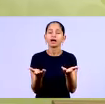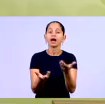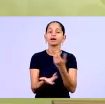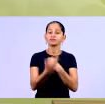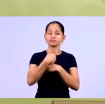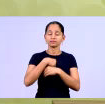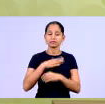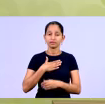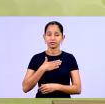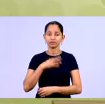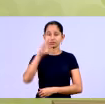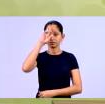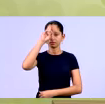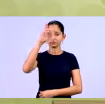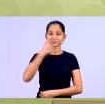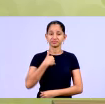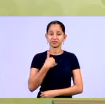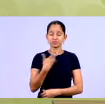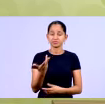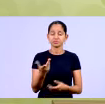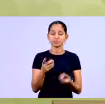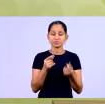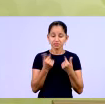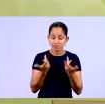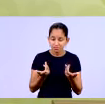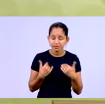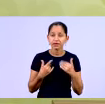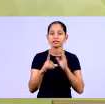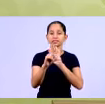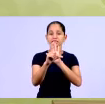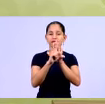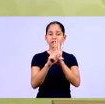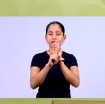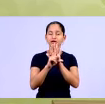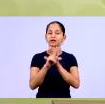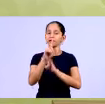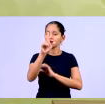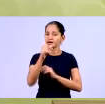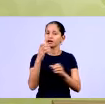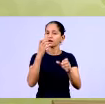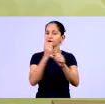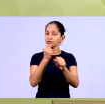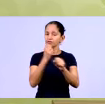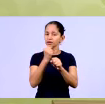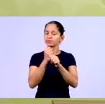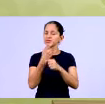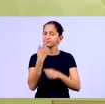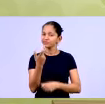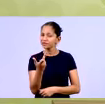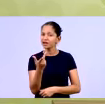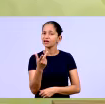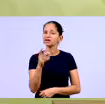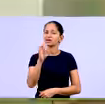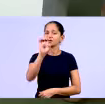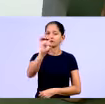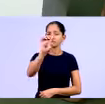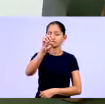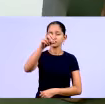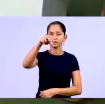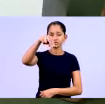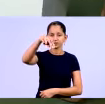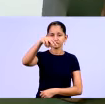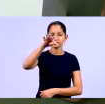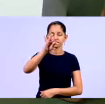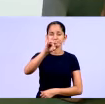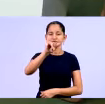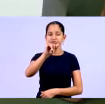né, do sócio. Ela fica assim, mas aí ela falou que tem uma lei, né, que é até contábil, que fala sobre essa questão aí de entidade. Então. Na verdade,